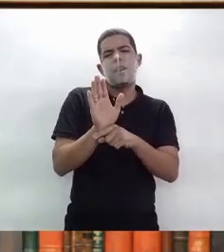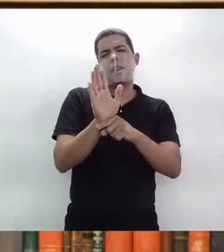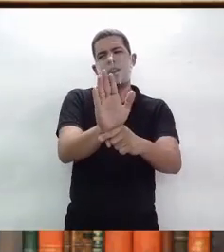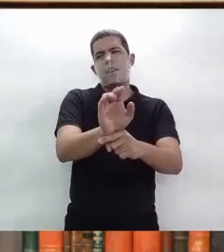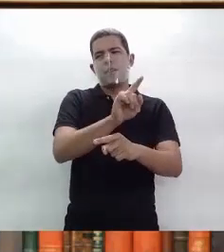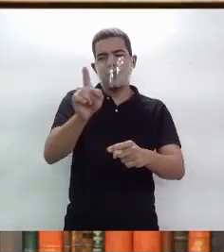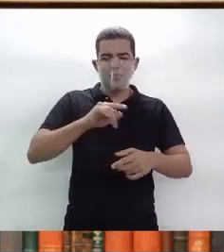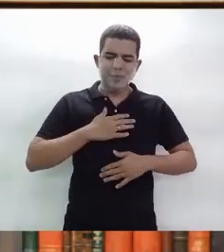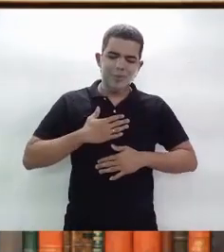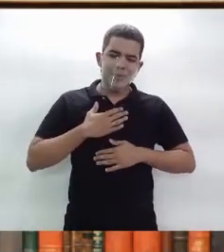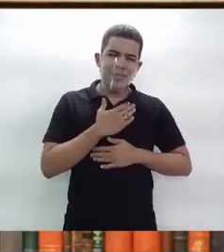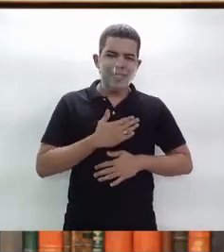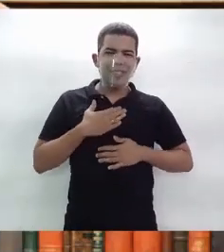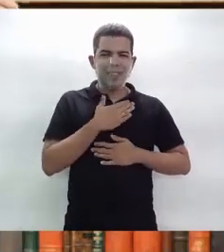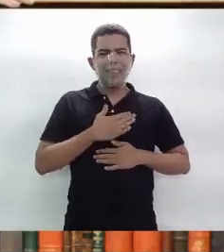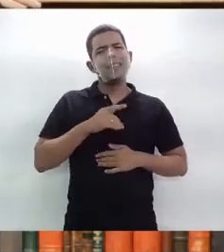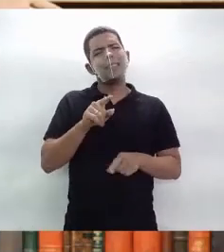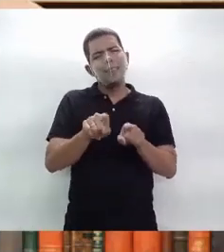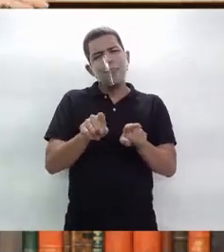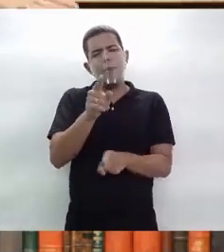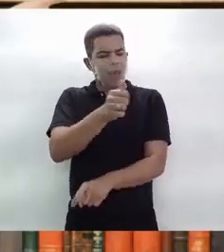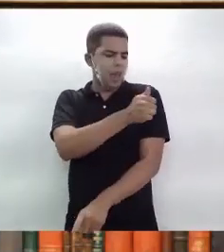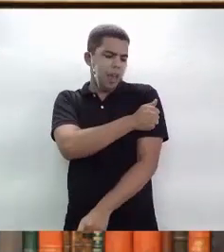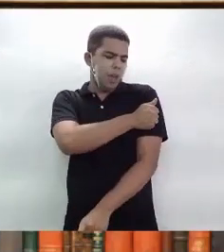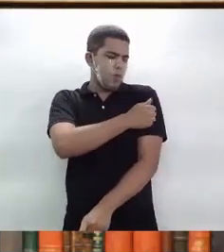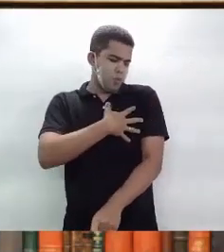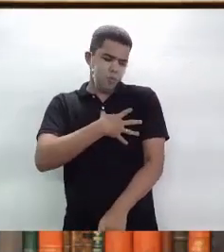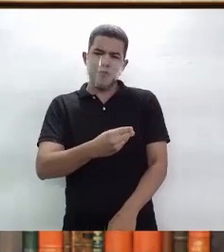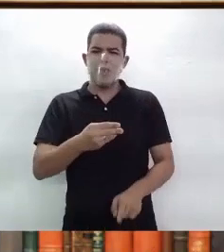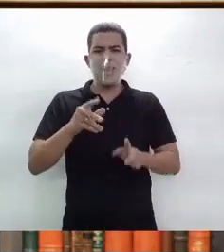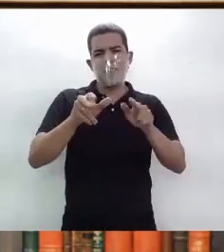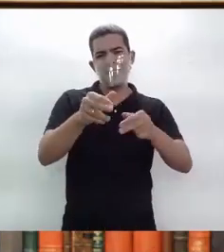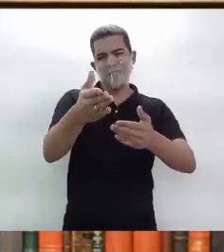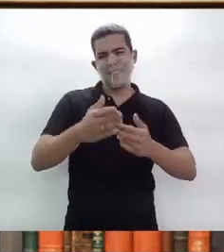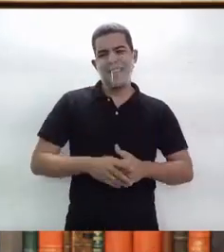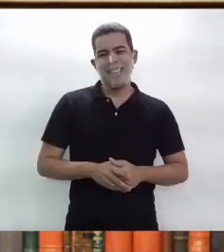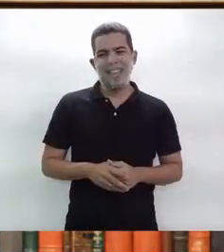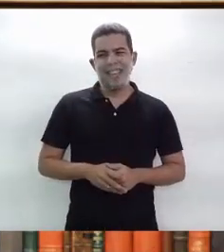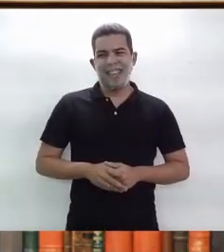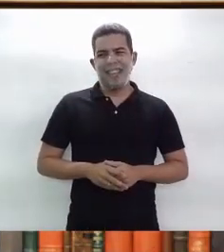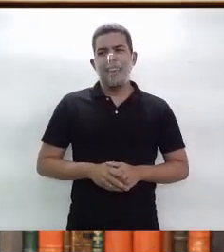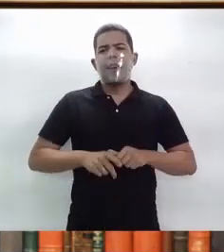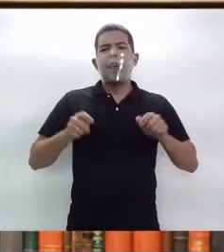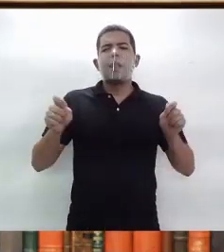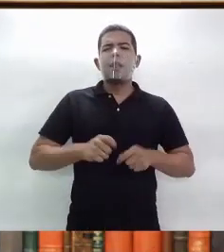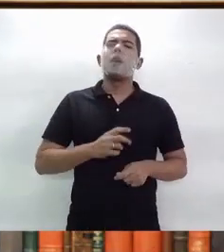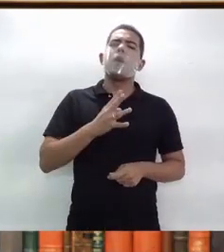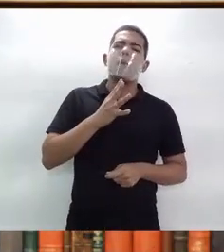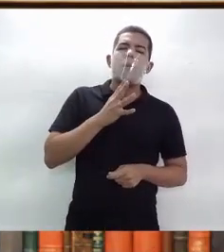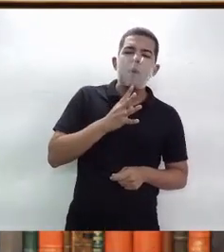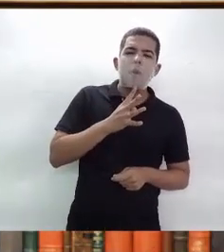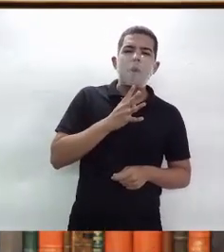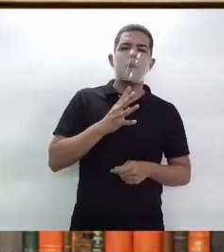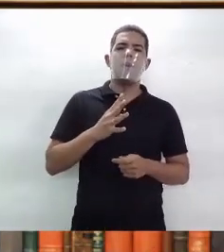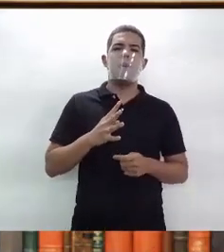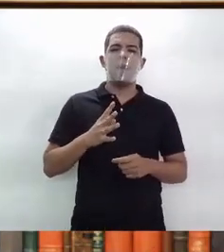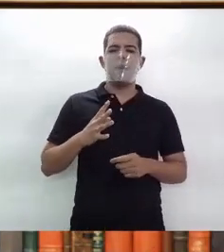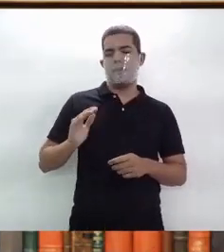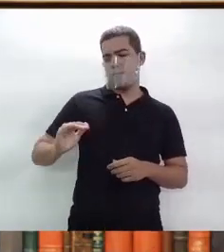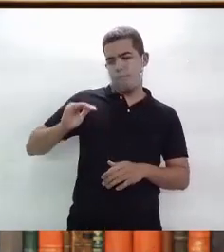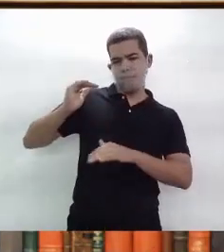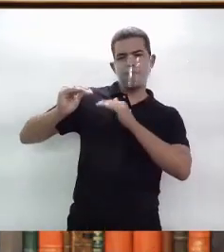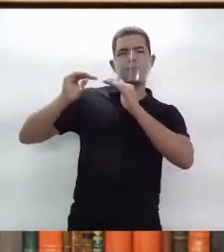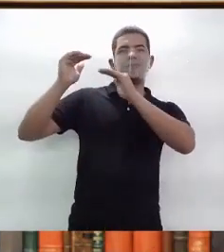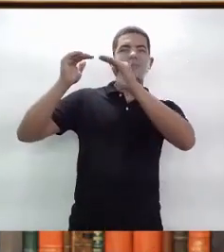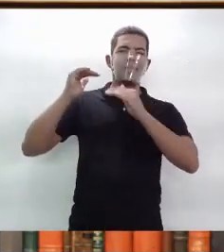vocês a gente considera eles como nossos filhos, né? Verdade. Como o que a gente tem de conhecimento e de carinho, que eles cresçam, a gente quer, a